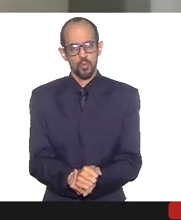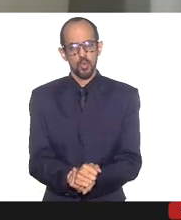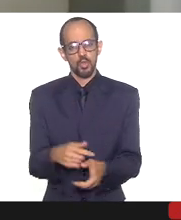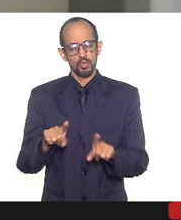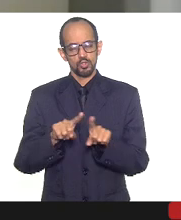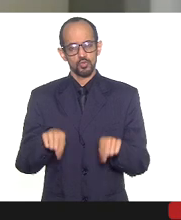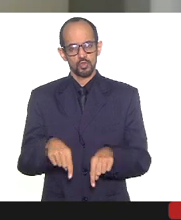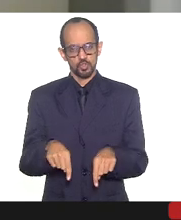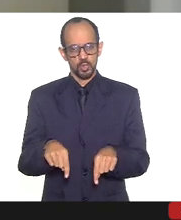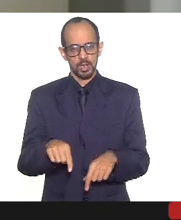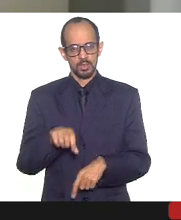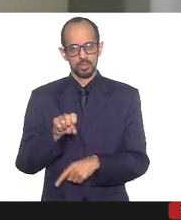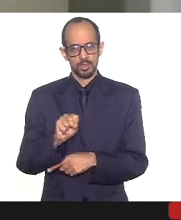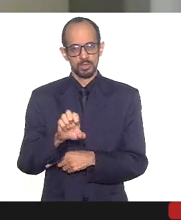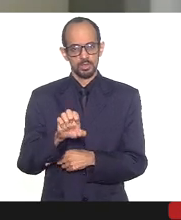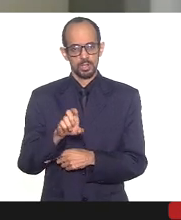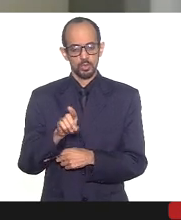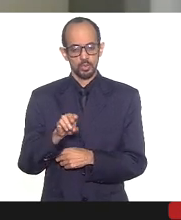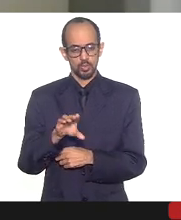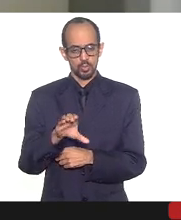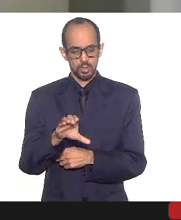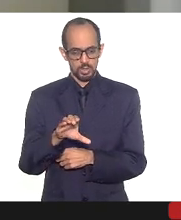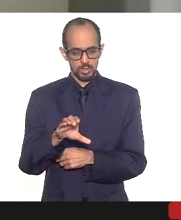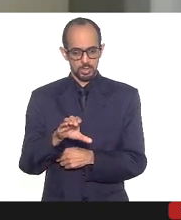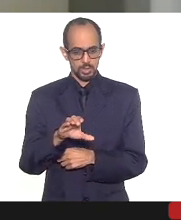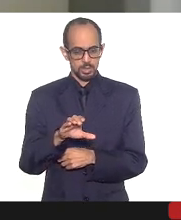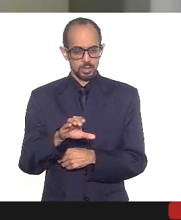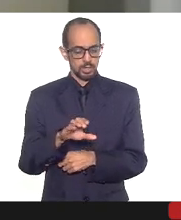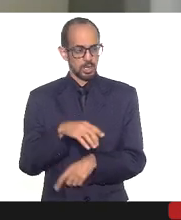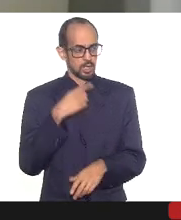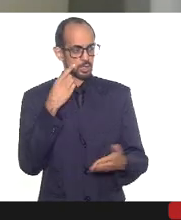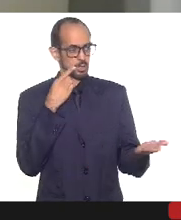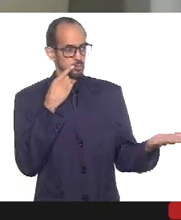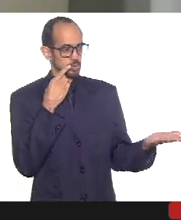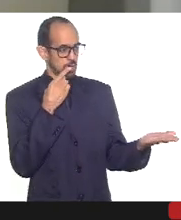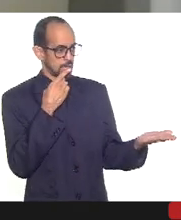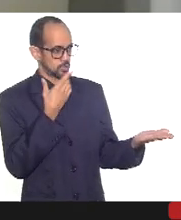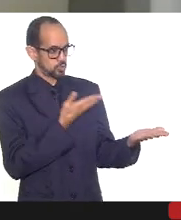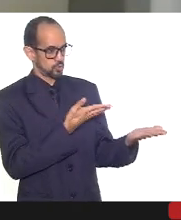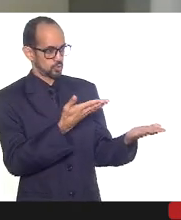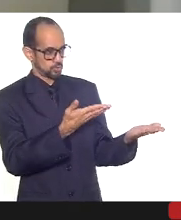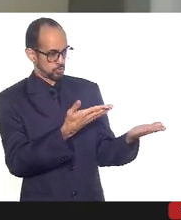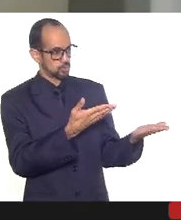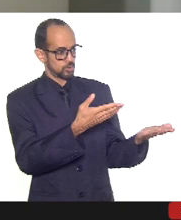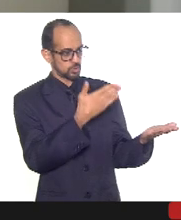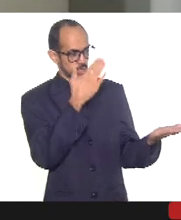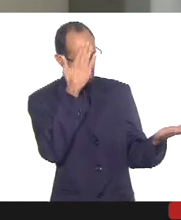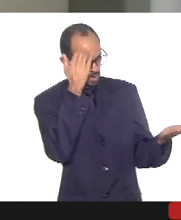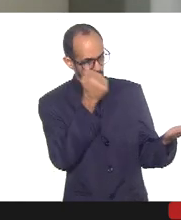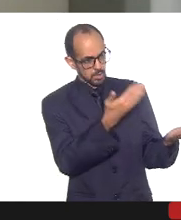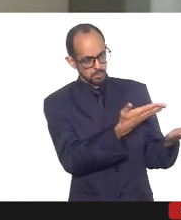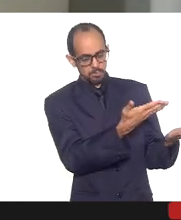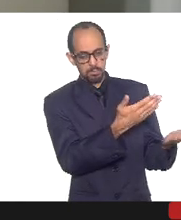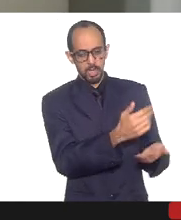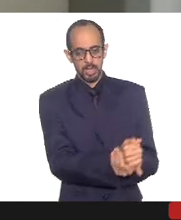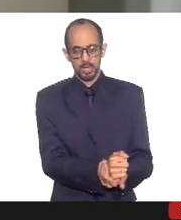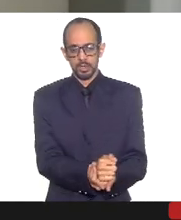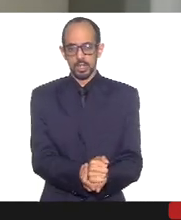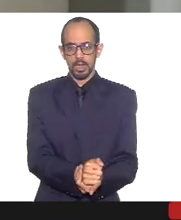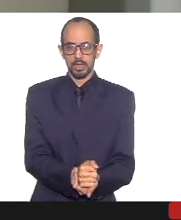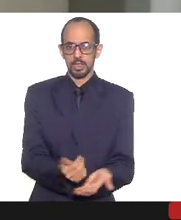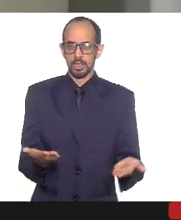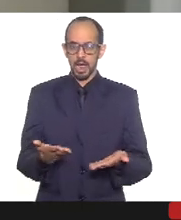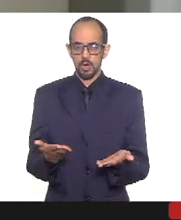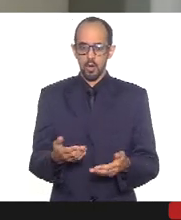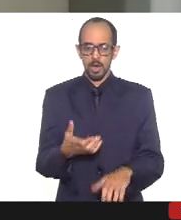da SEDUC, deputado Bontempo, deputada Dani, demos um incremento no auxílio alimentação que passou a ser por matrícula